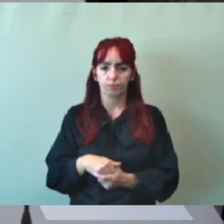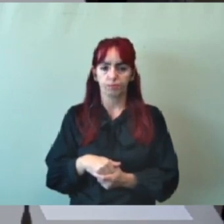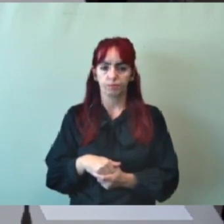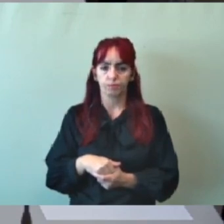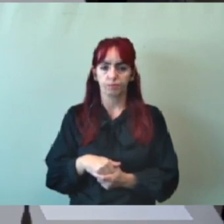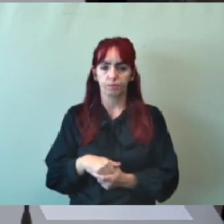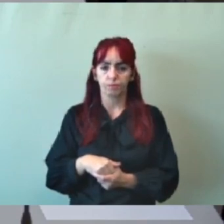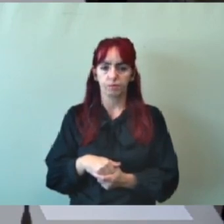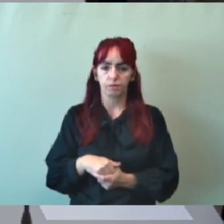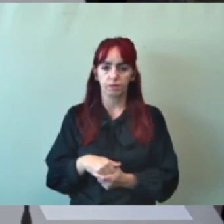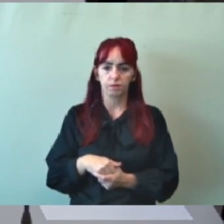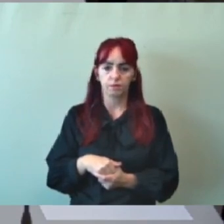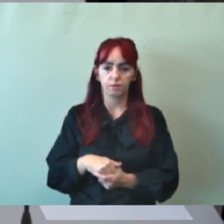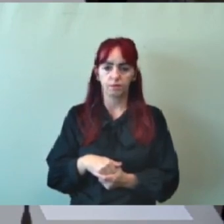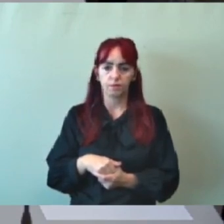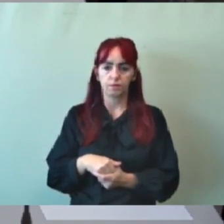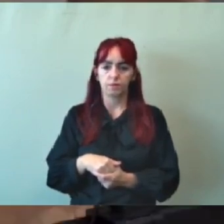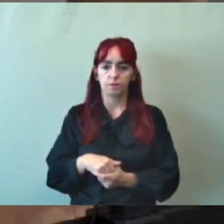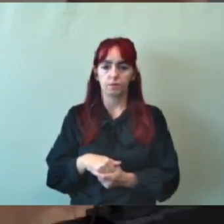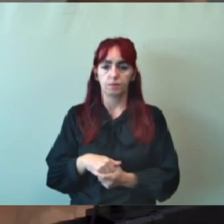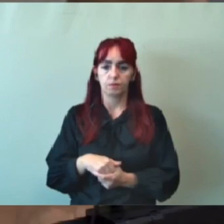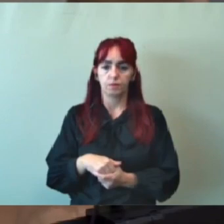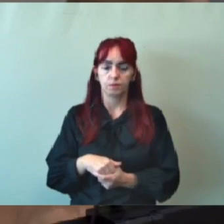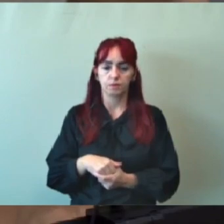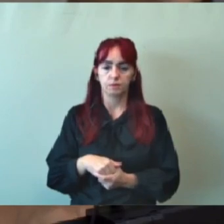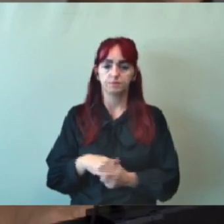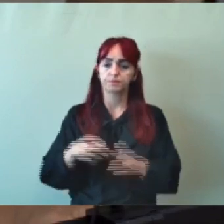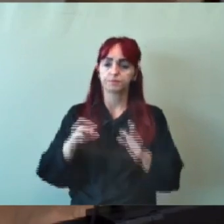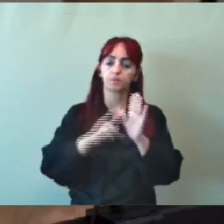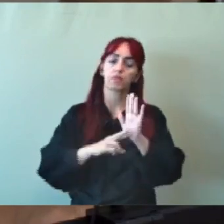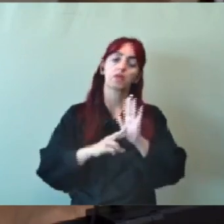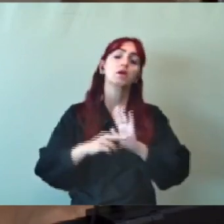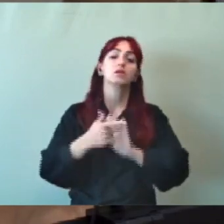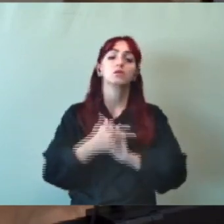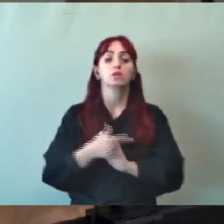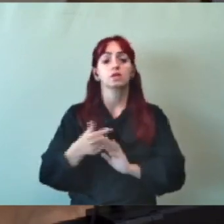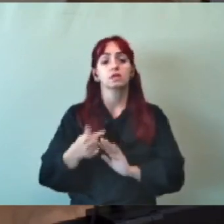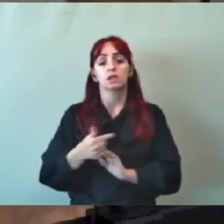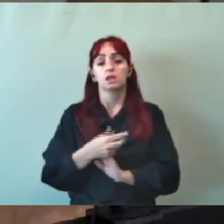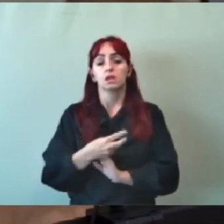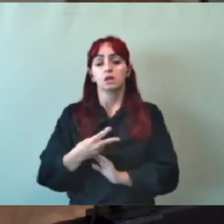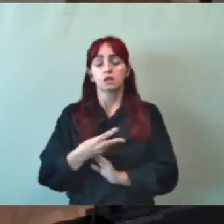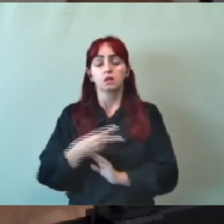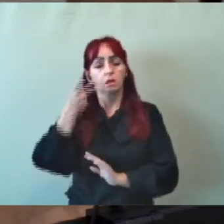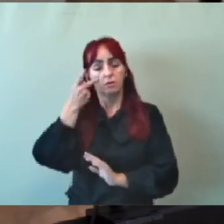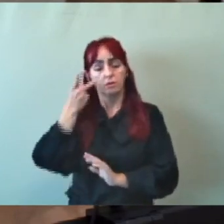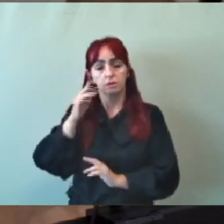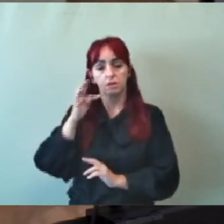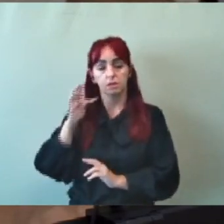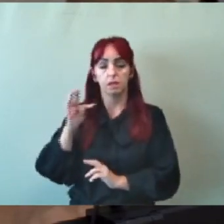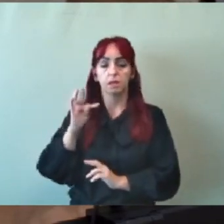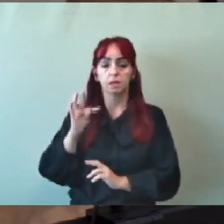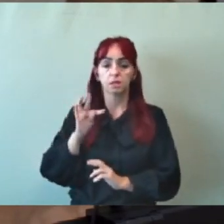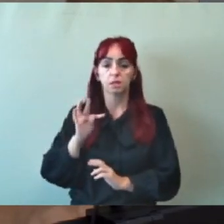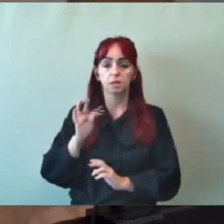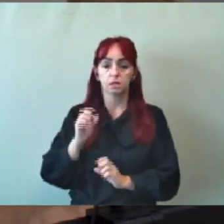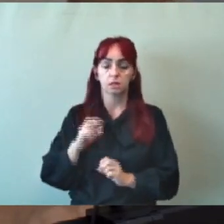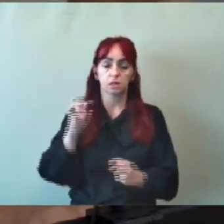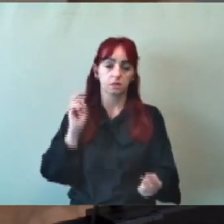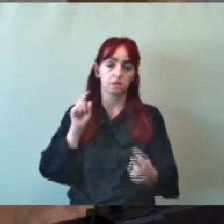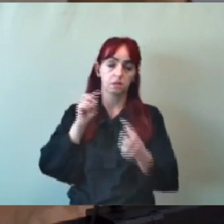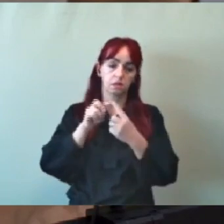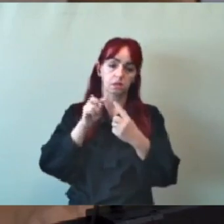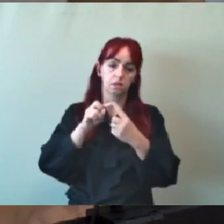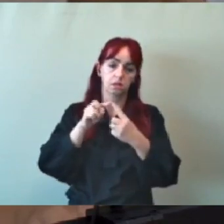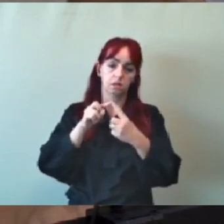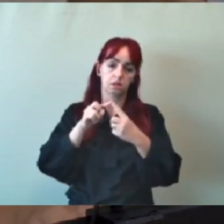É boa, hein? Requerimento de comissão 272/2024, tem uma visita técnica. Finalidade, averiguar